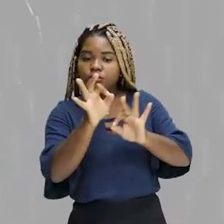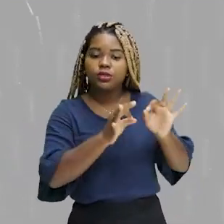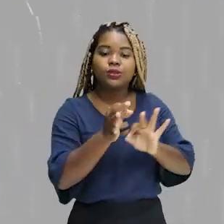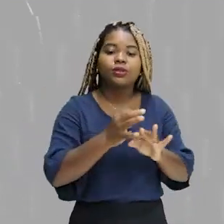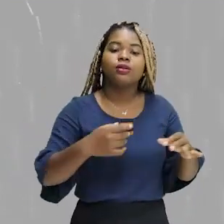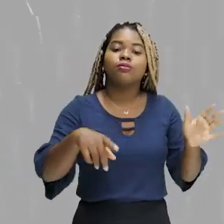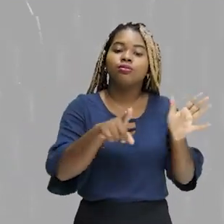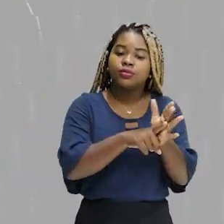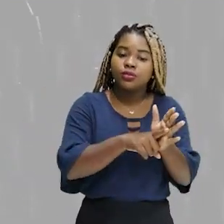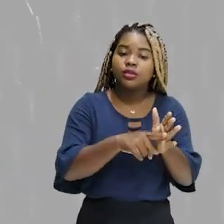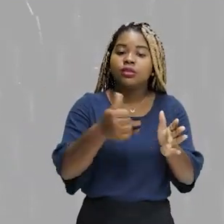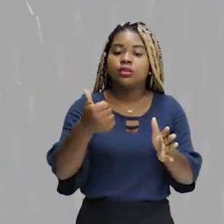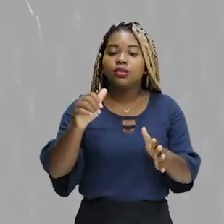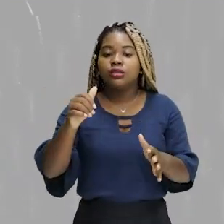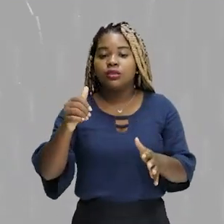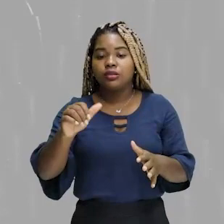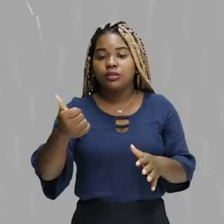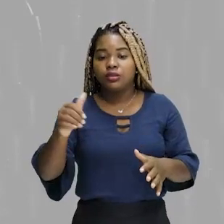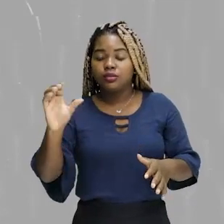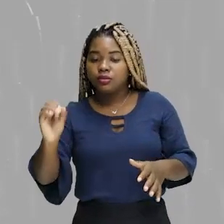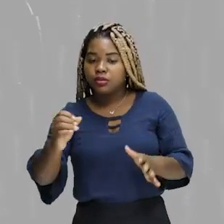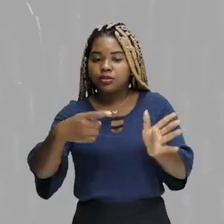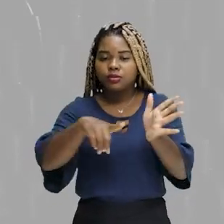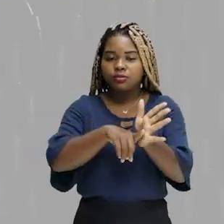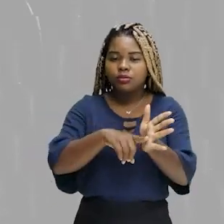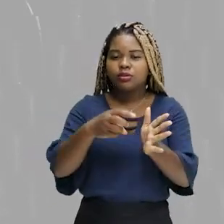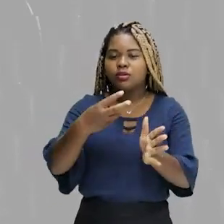subtração. Então, 110, turma, menos